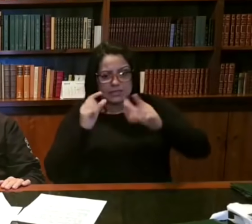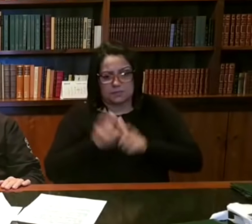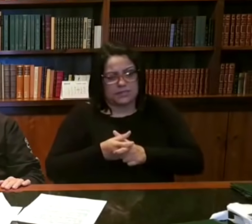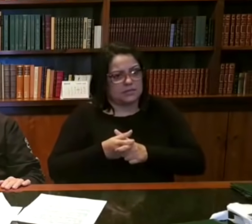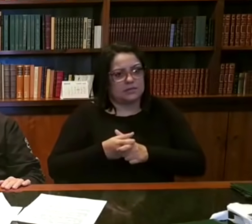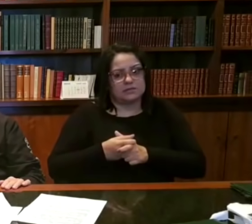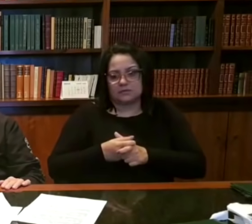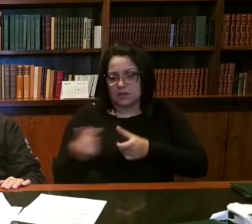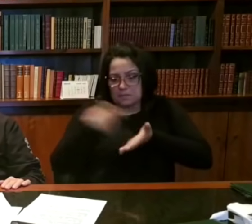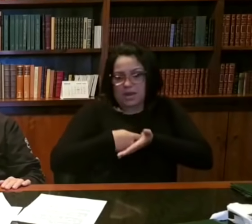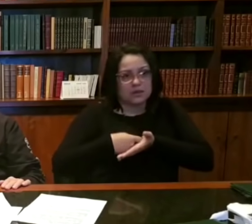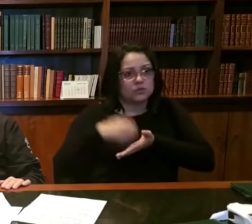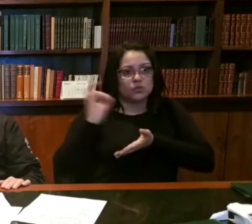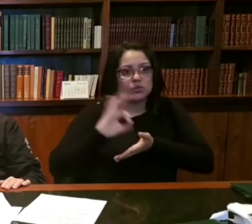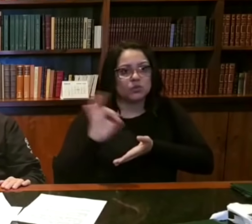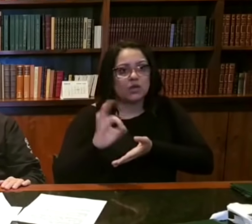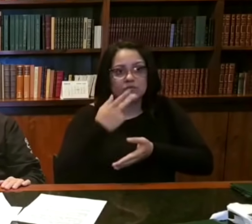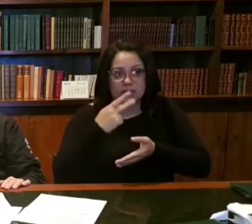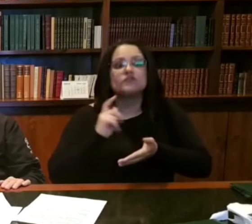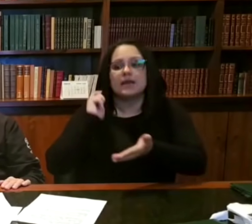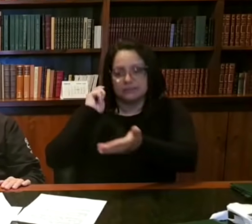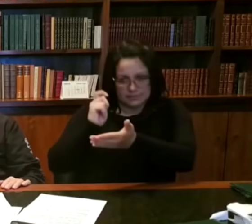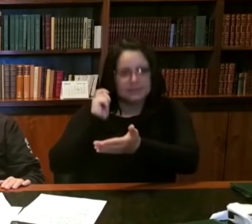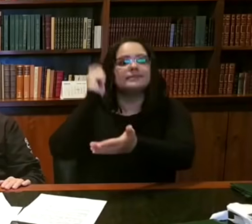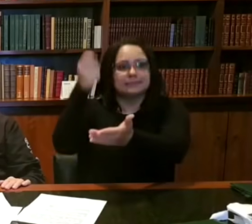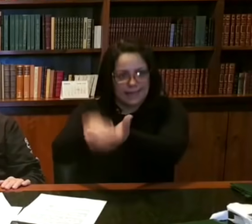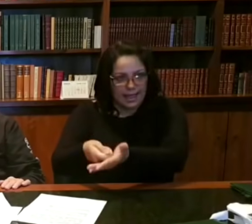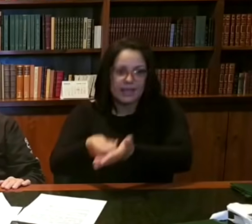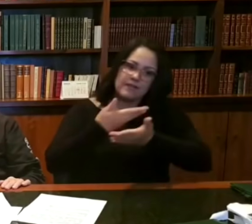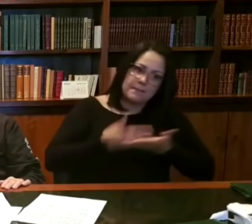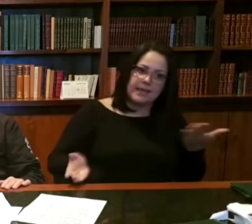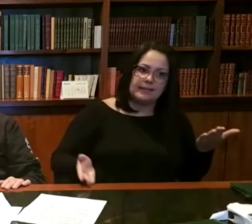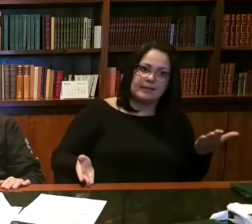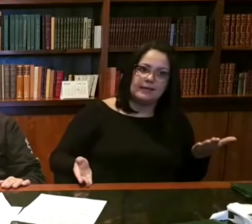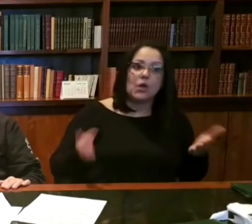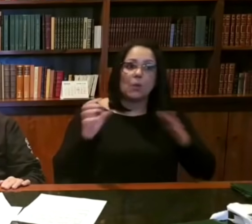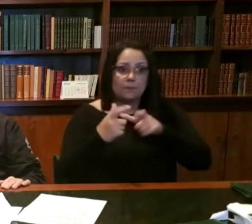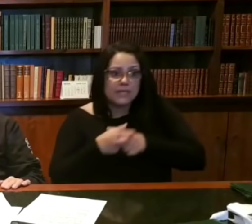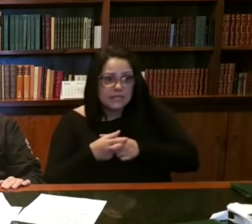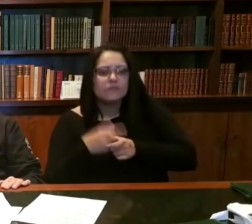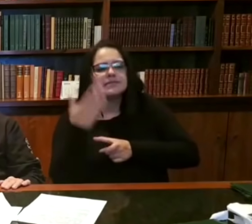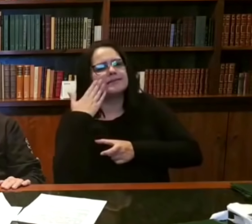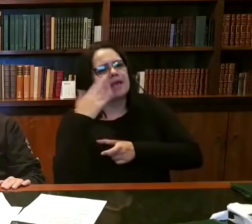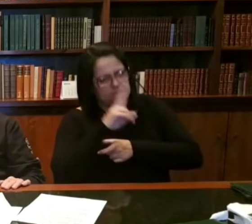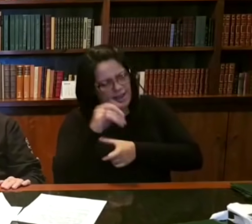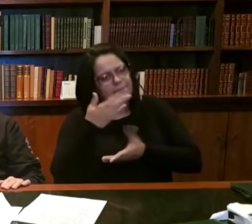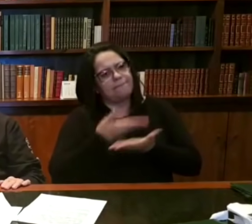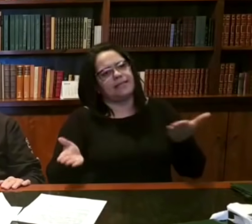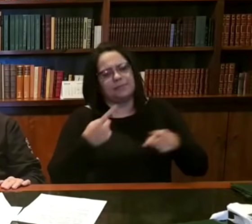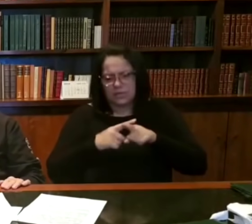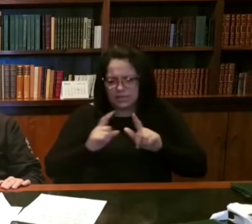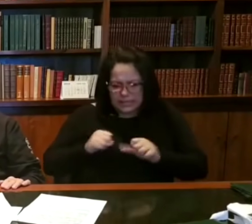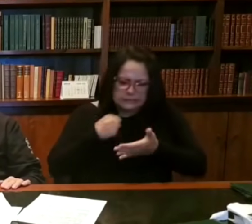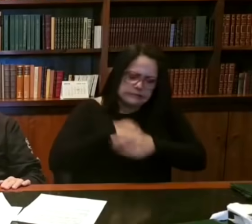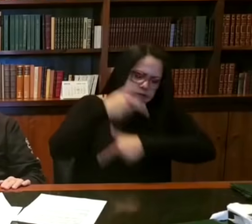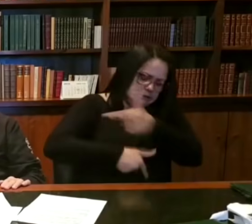nós não vamos ganhar dinheiro. Eu não disse que nós não íamos dar o dinheiro. Eu disse que nós vamos dar e vamos perder. Com o pequenininho, você sabe que vai perder porque ele está